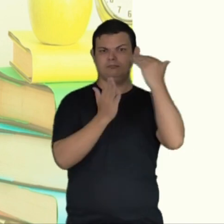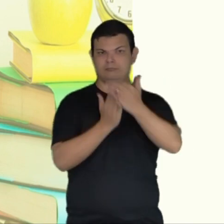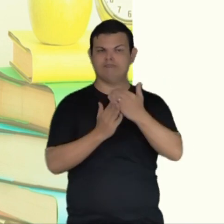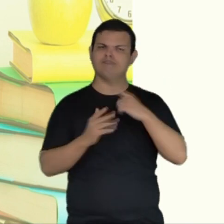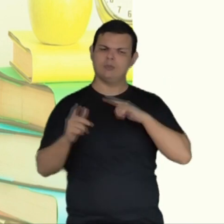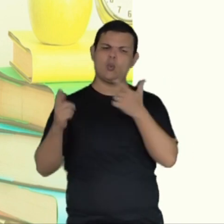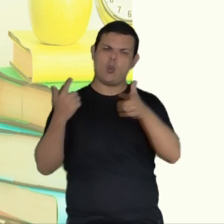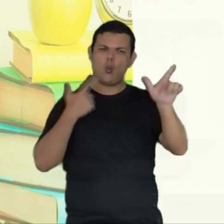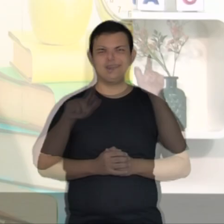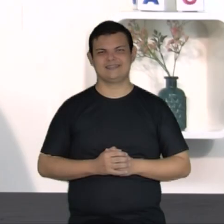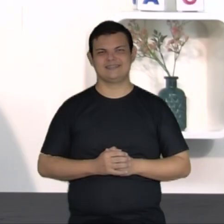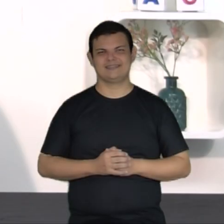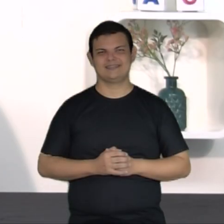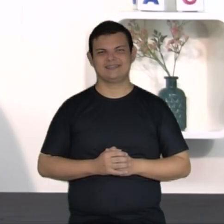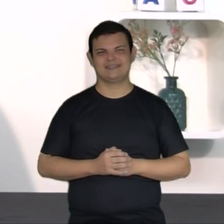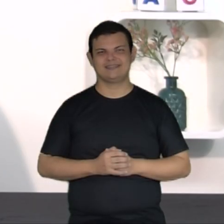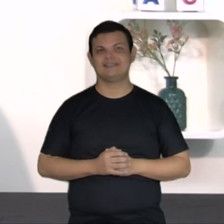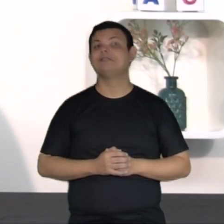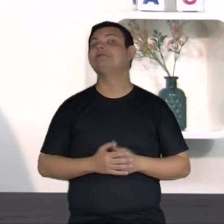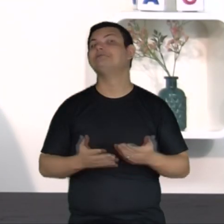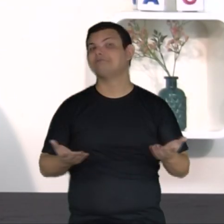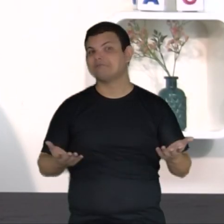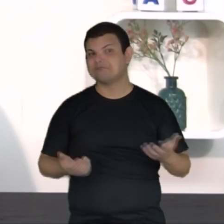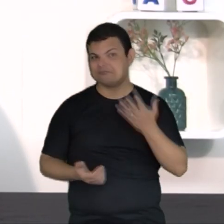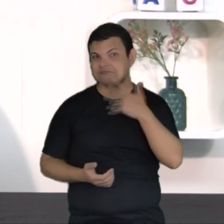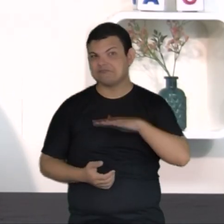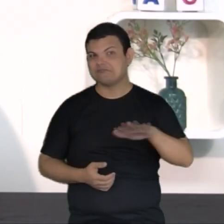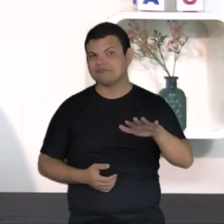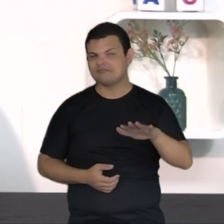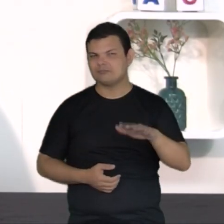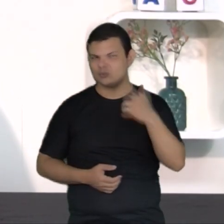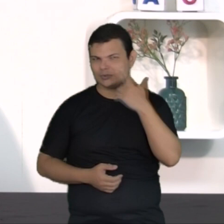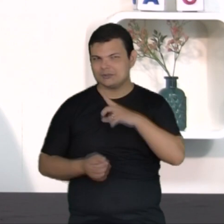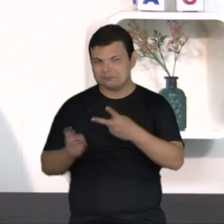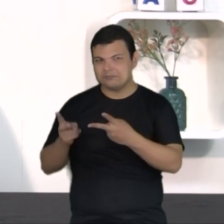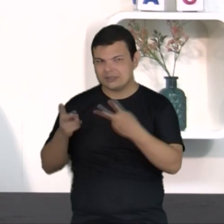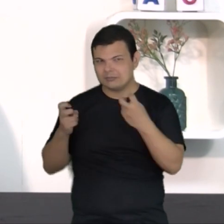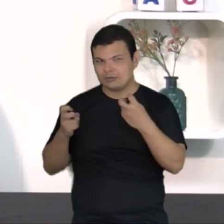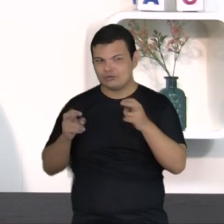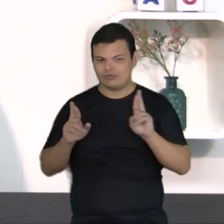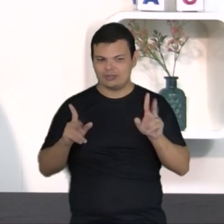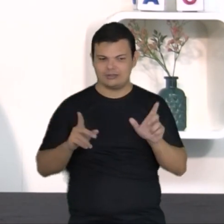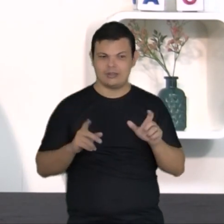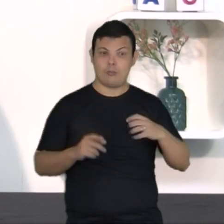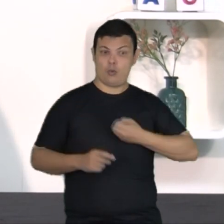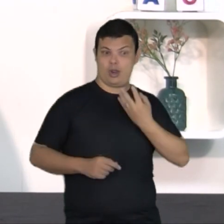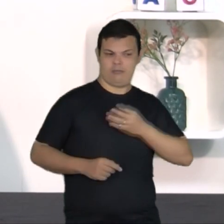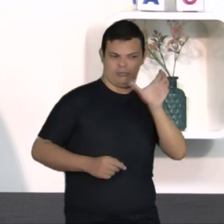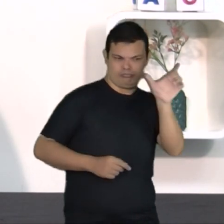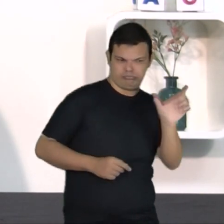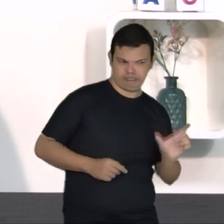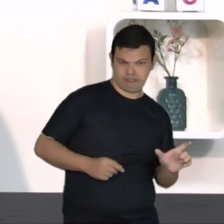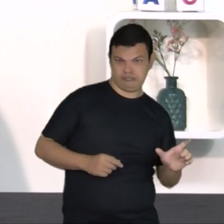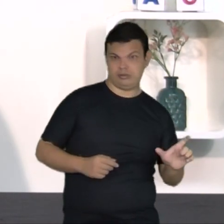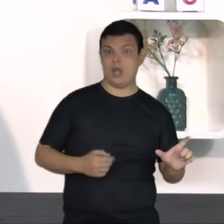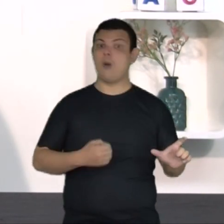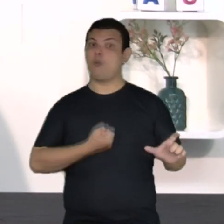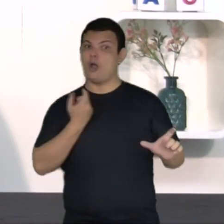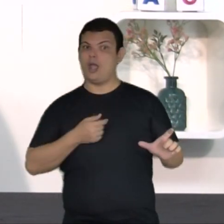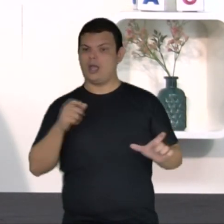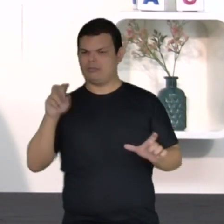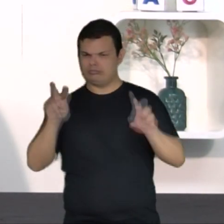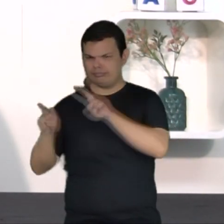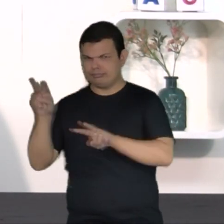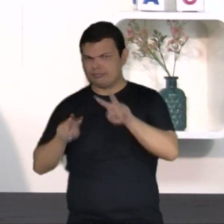linguagens artísticas. E aí, criançada, conseguiram perceber a diferença entre um poema e um poema visual?